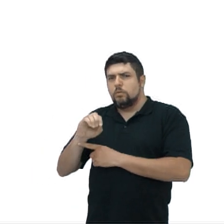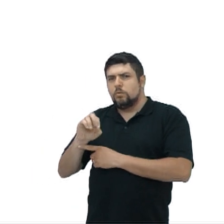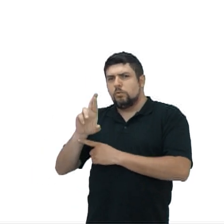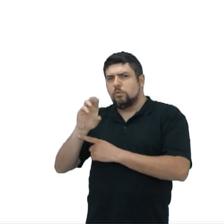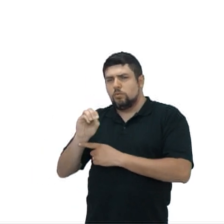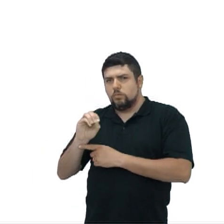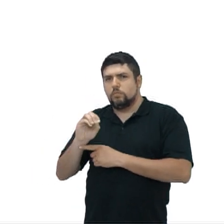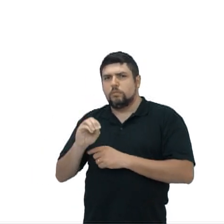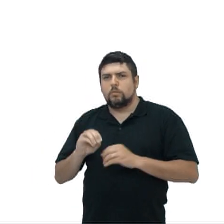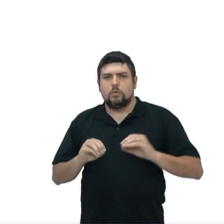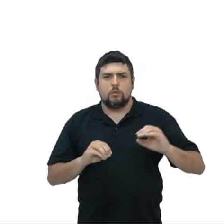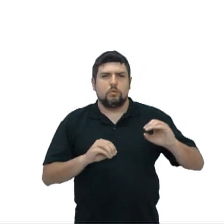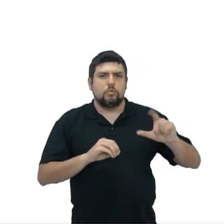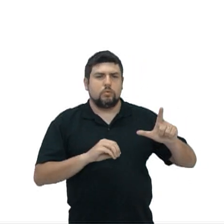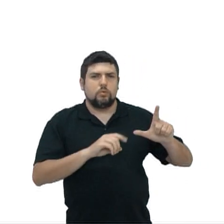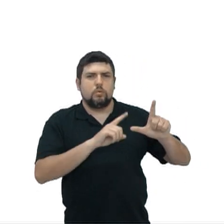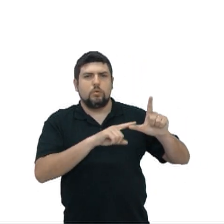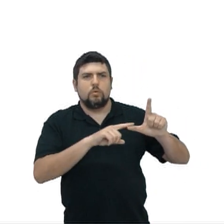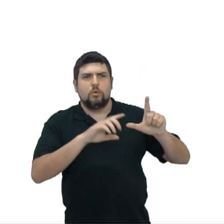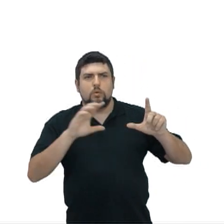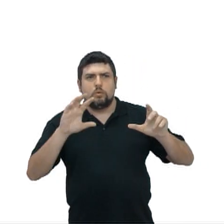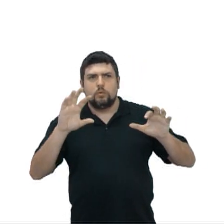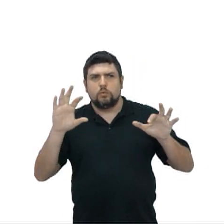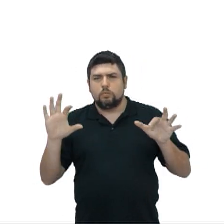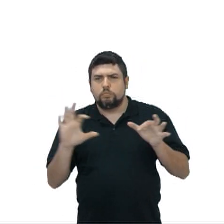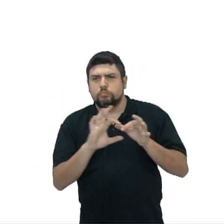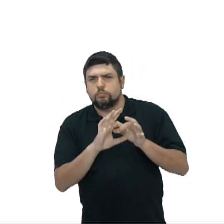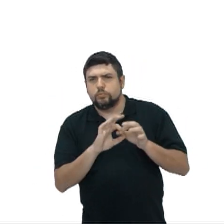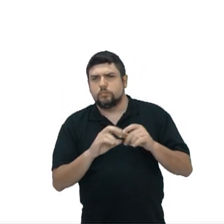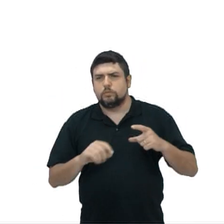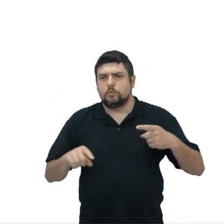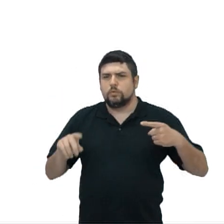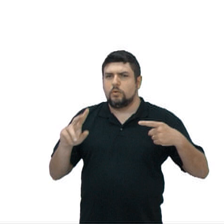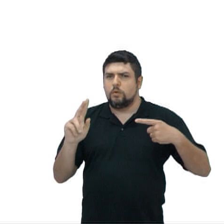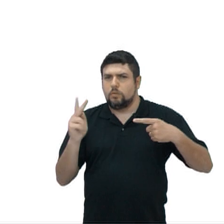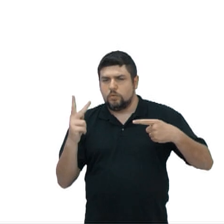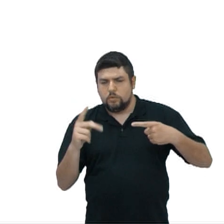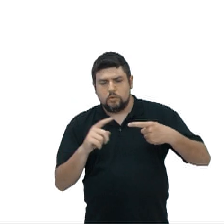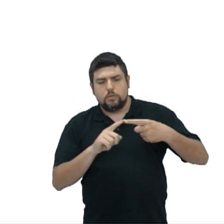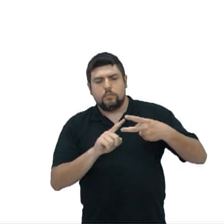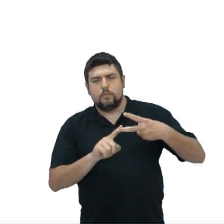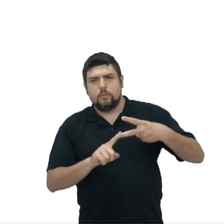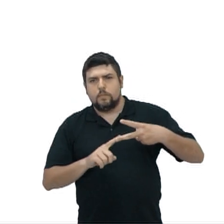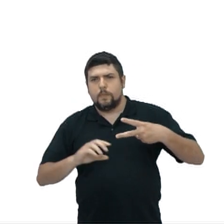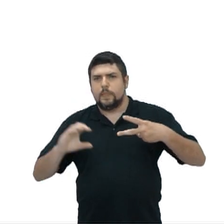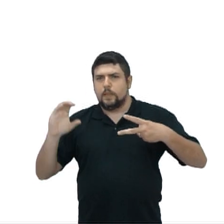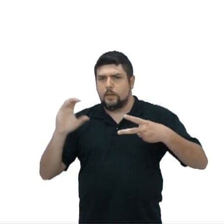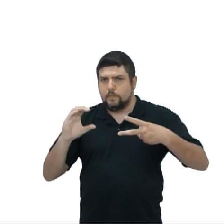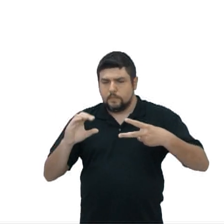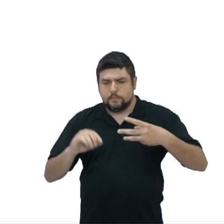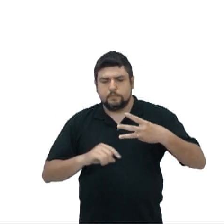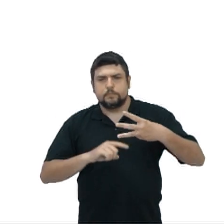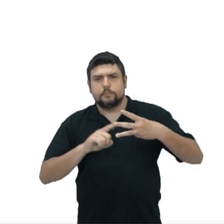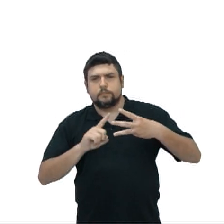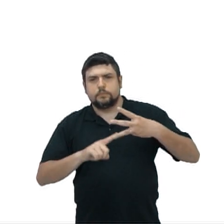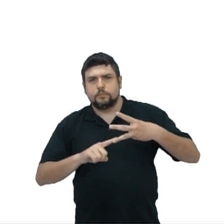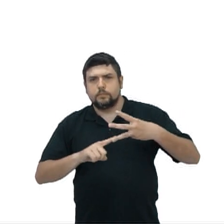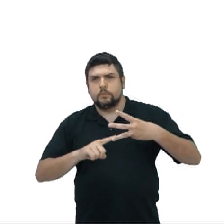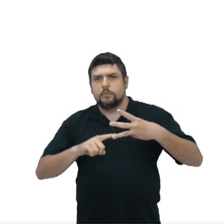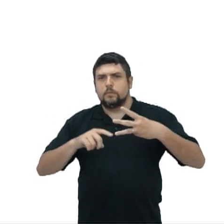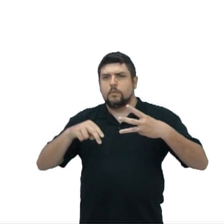os compostos com, respectivamente, hidrogênio, carbono,